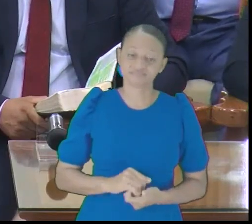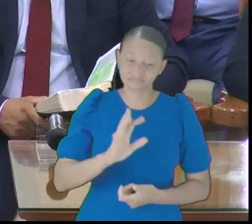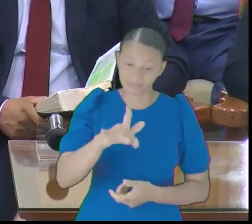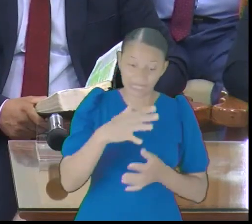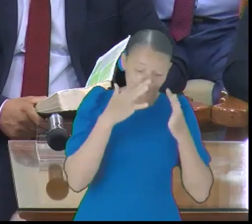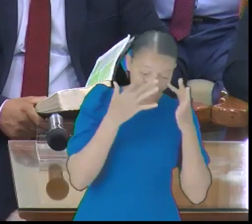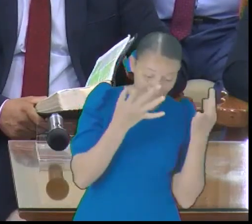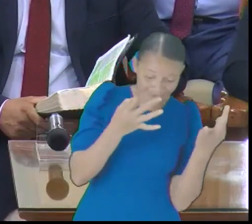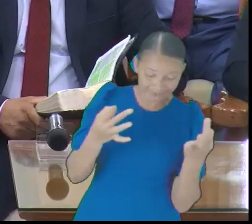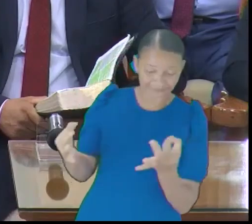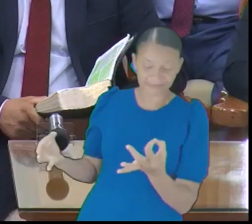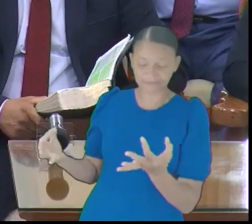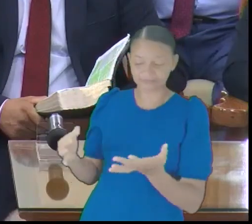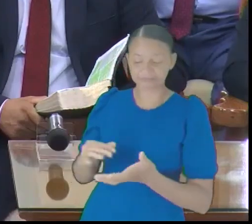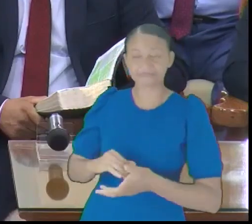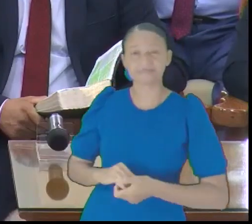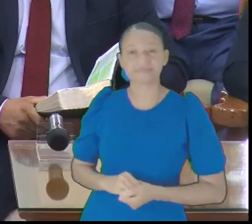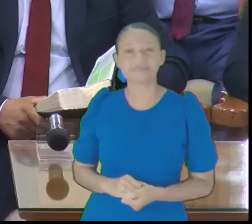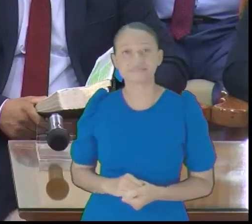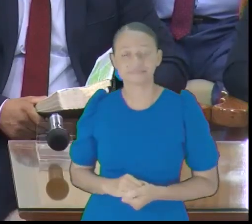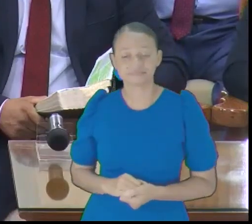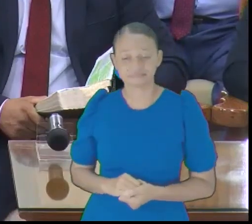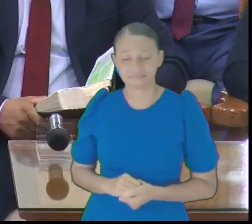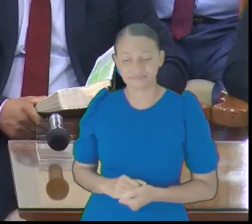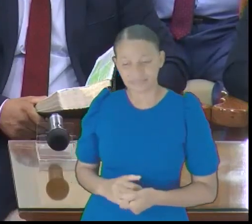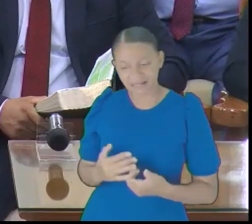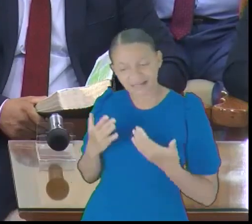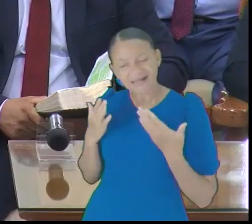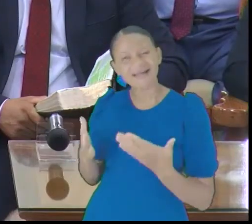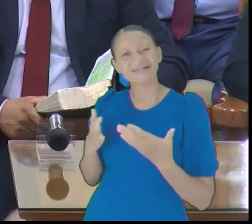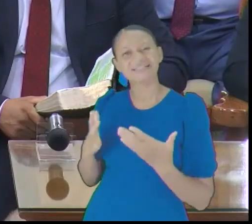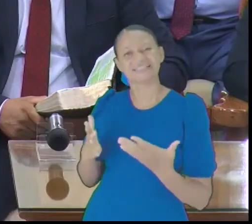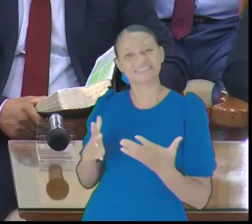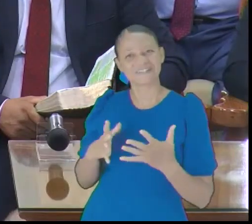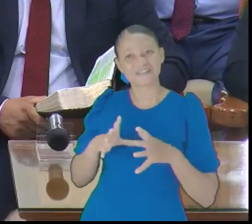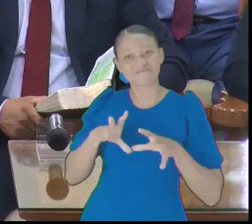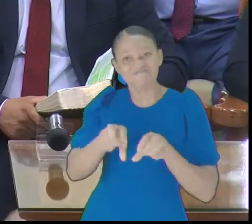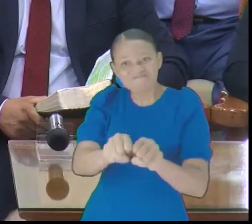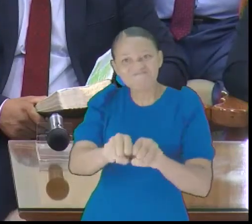Escute, é nisso que ele quer tocar.